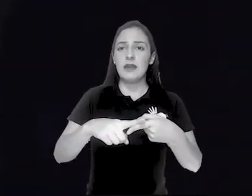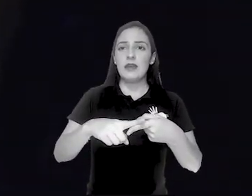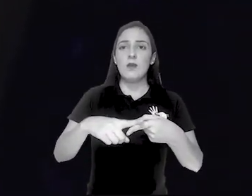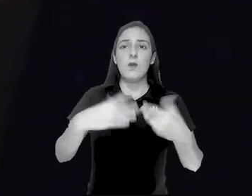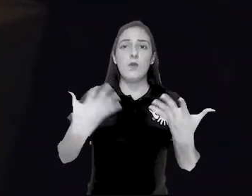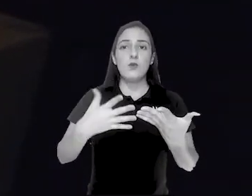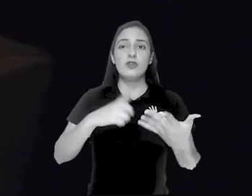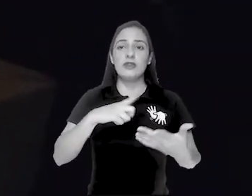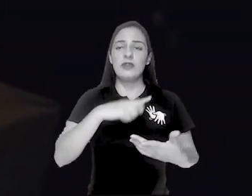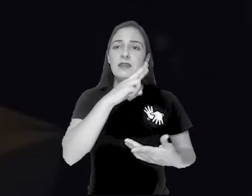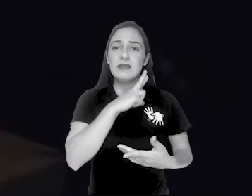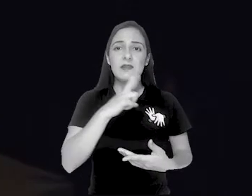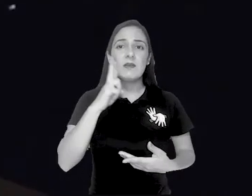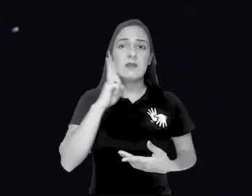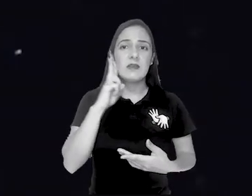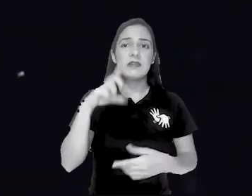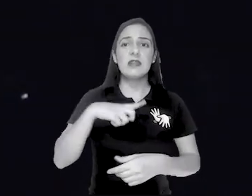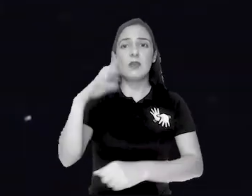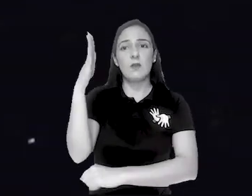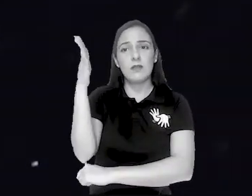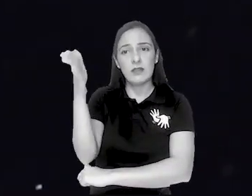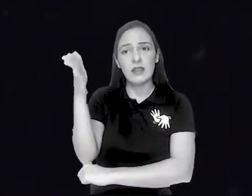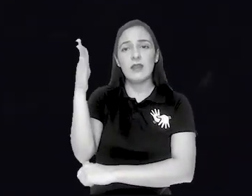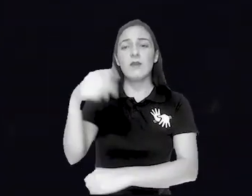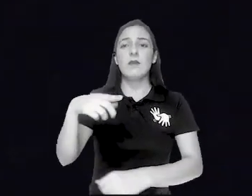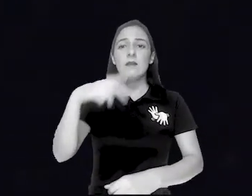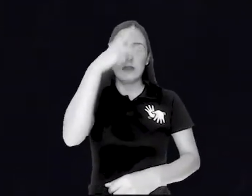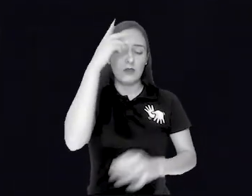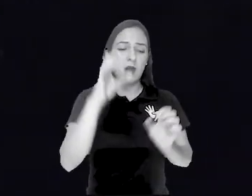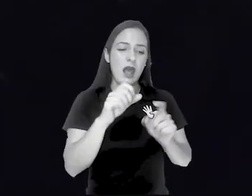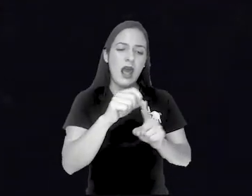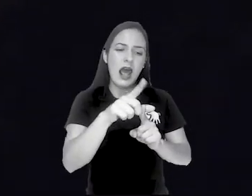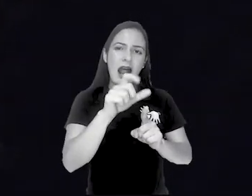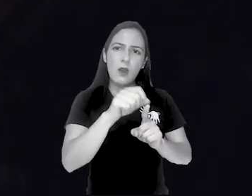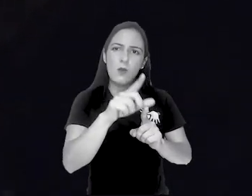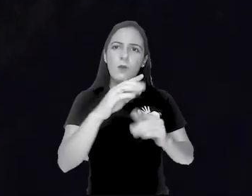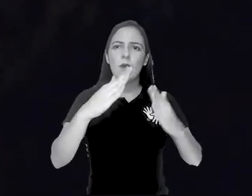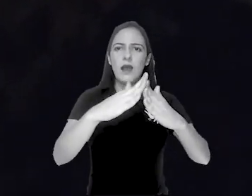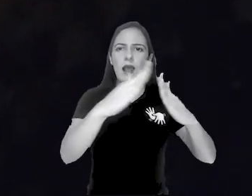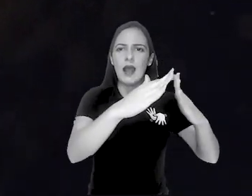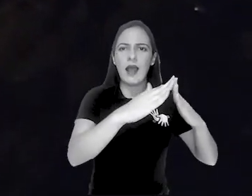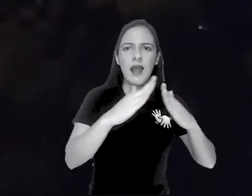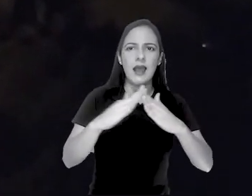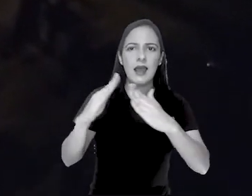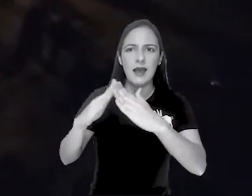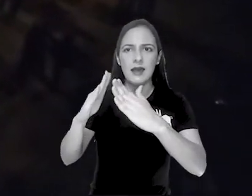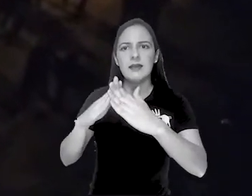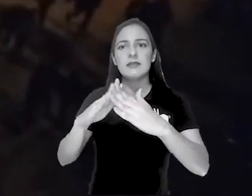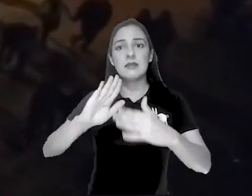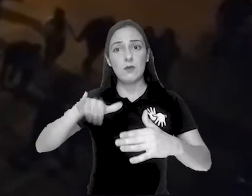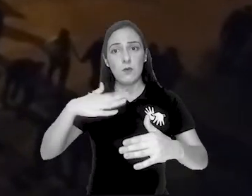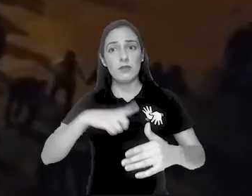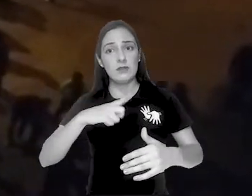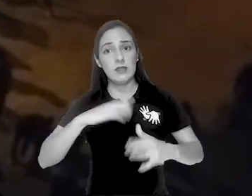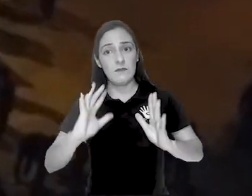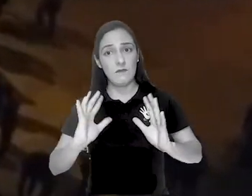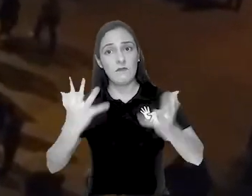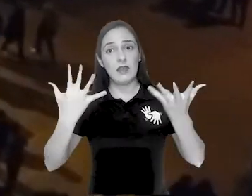restaurantes, as pessoas alugam suas casas, vão para a casa dos outros parentes, né? Então, todo mundo